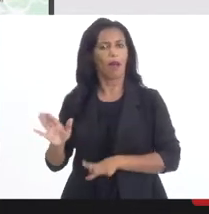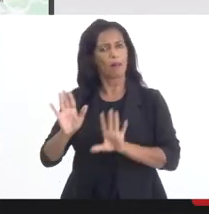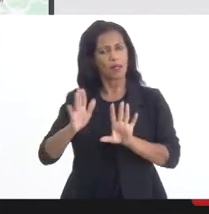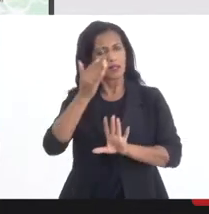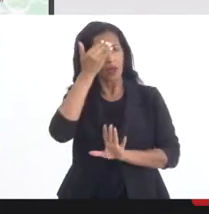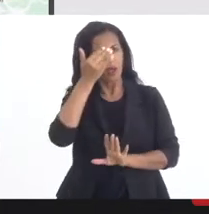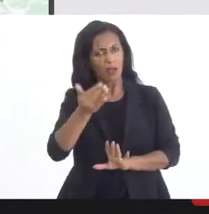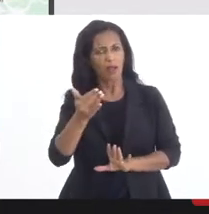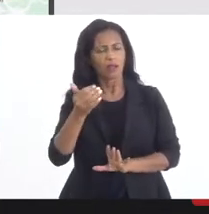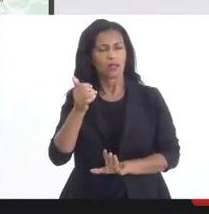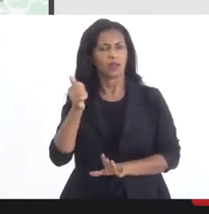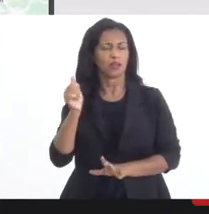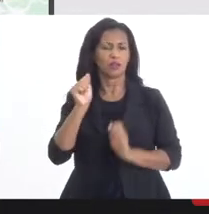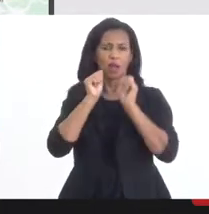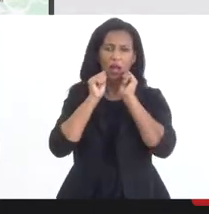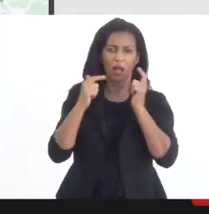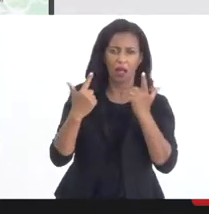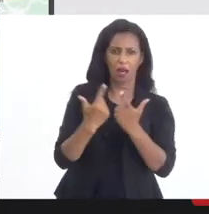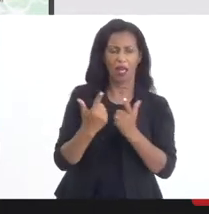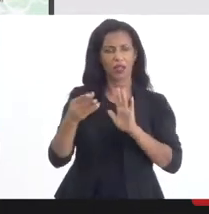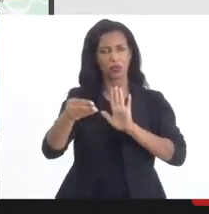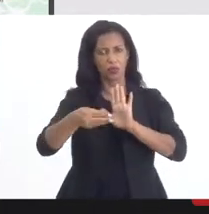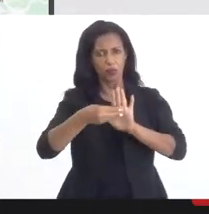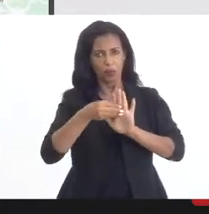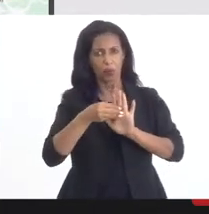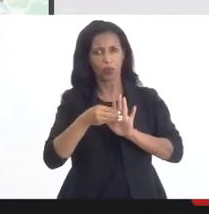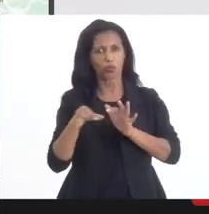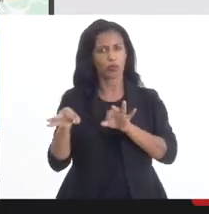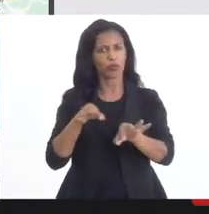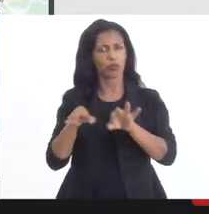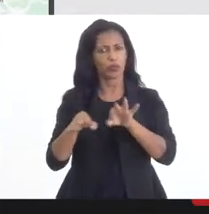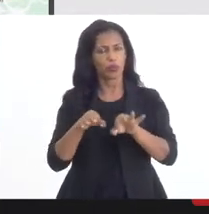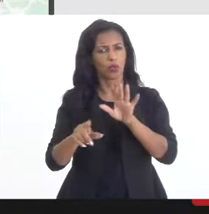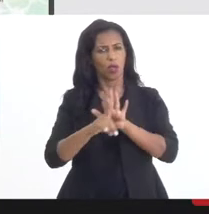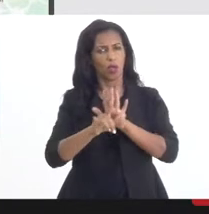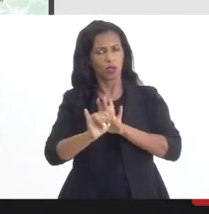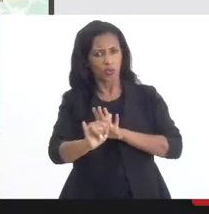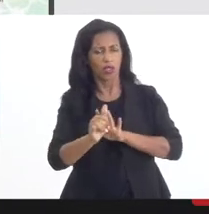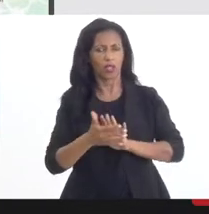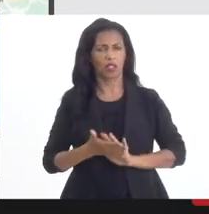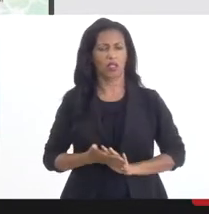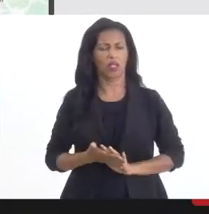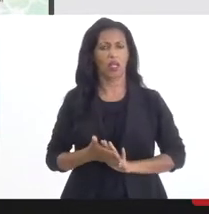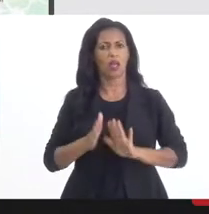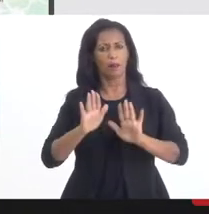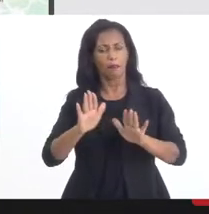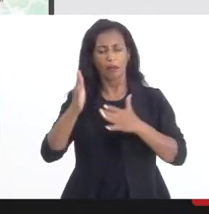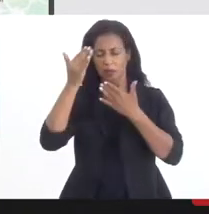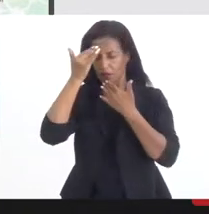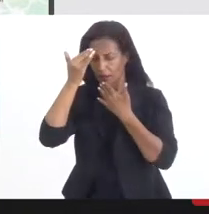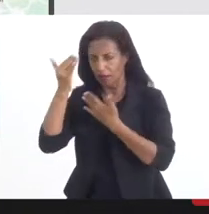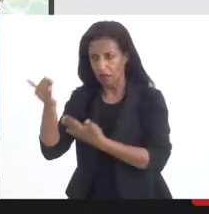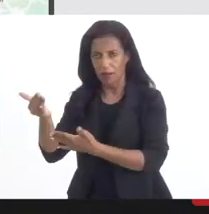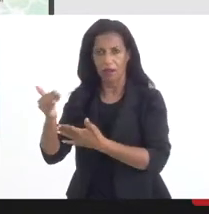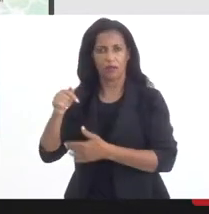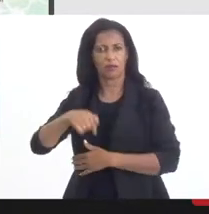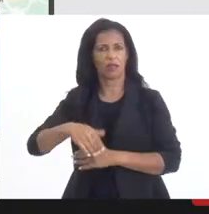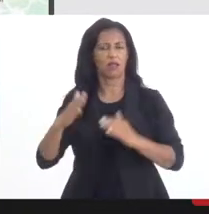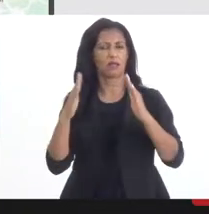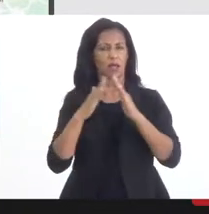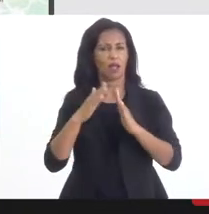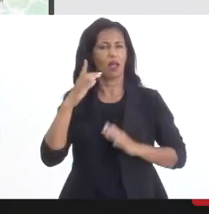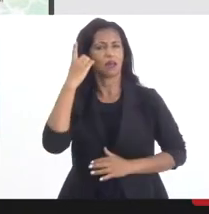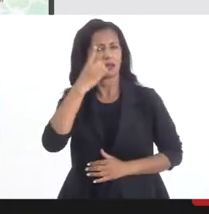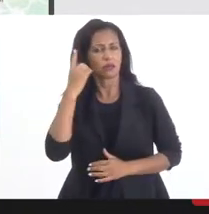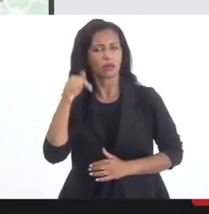por ter inserido no projeto de lei a questão dos 11 professores da vacância, Mais uma vez agradeço a essa casa, os